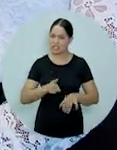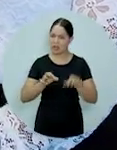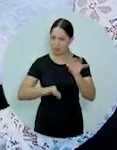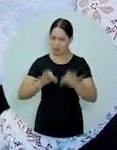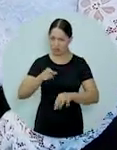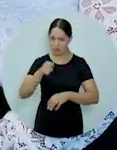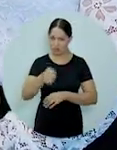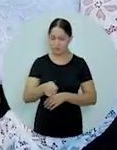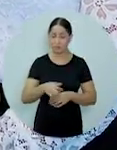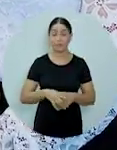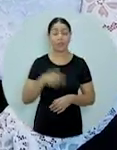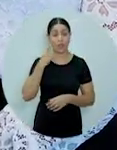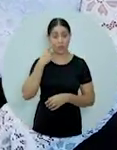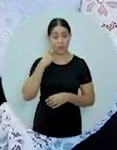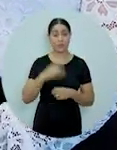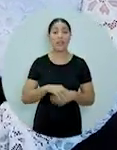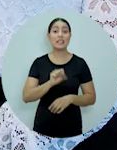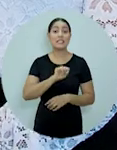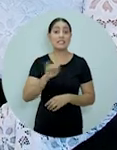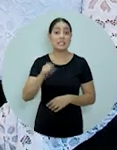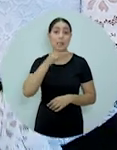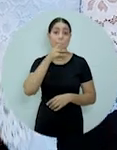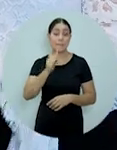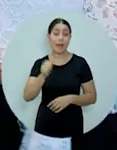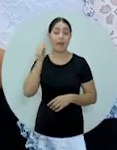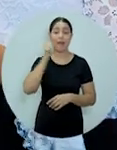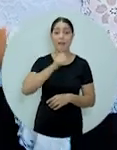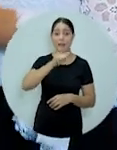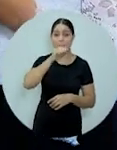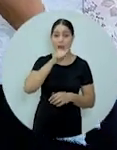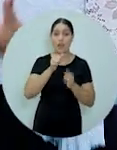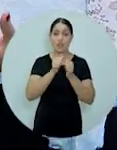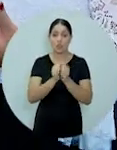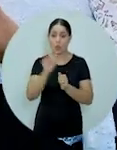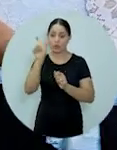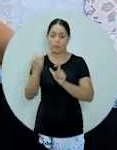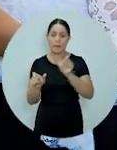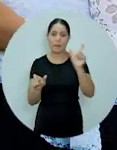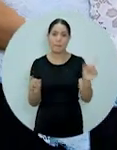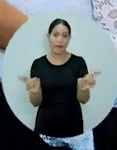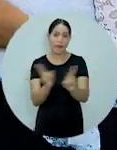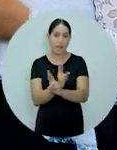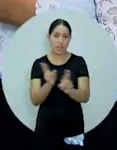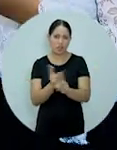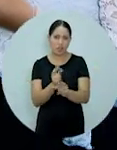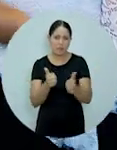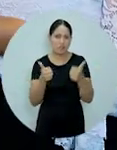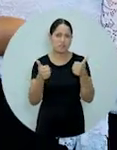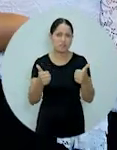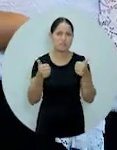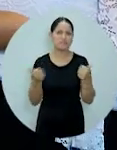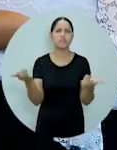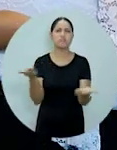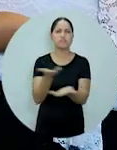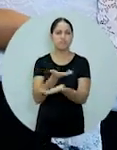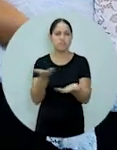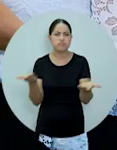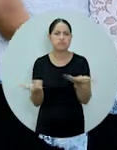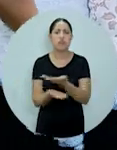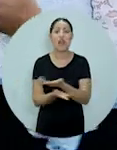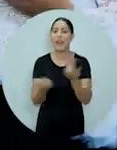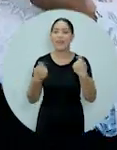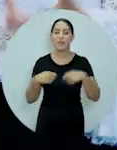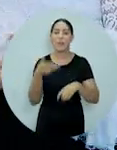sempre no judiciário, doutor Renato, ou não? Olha só, se os pais eles conversam, se os pais têm um bom relacionamento, eles não